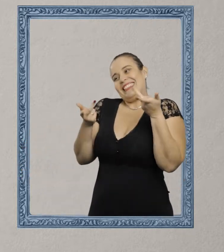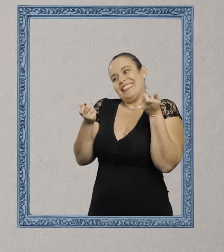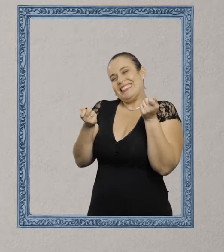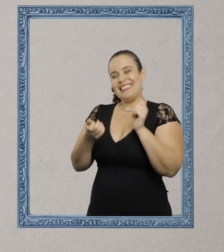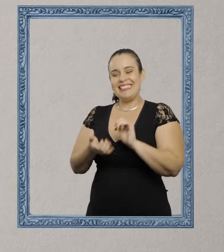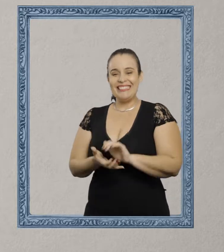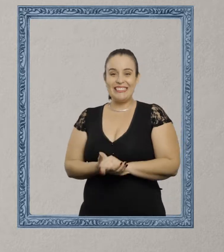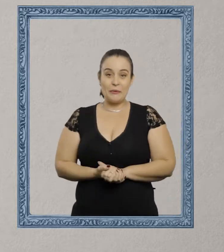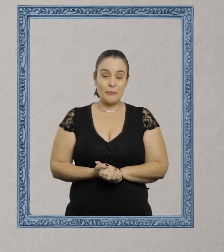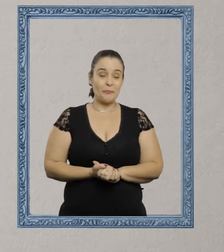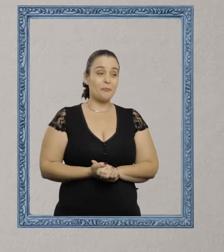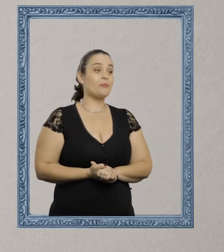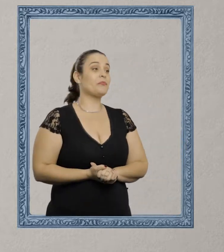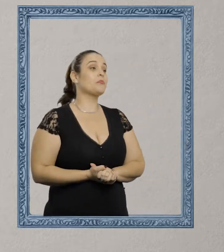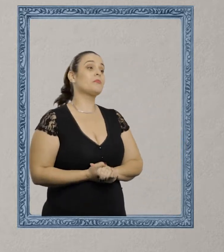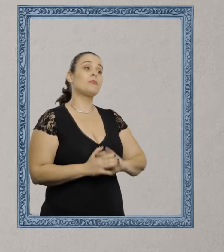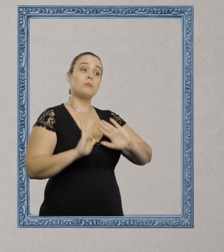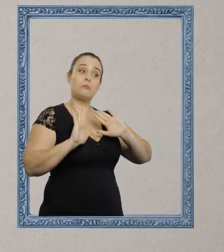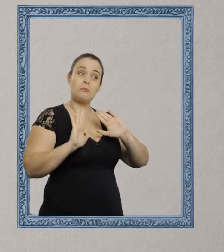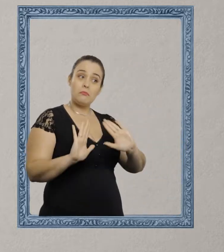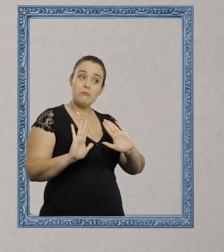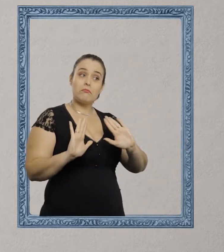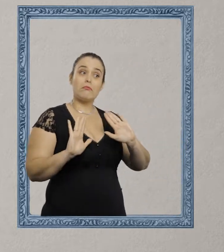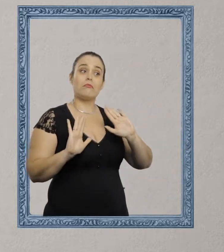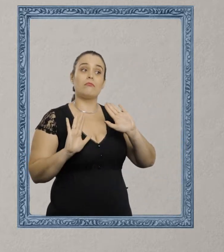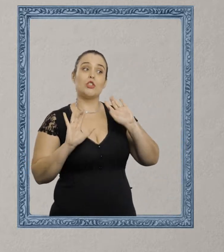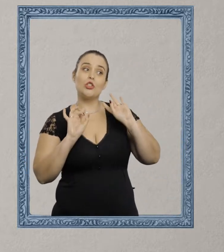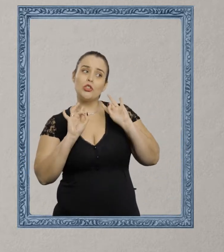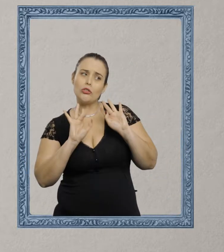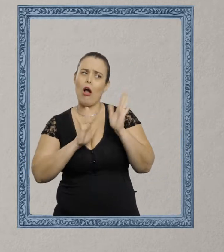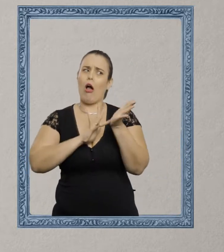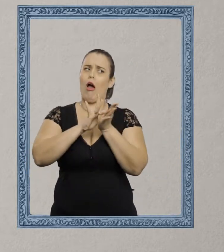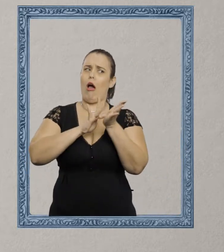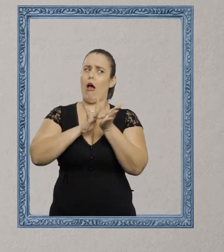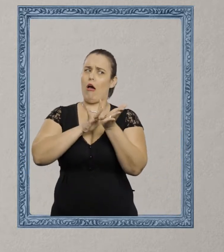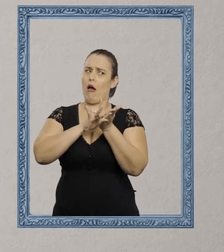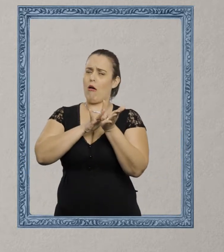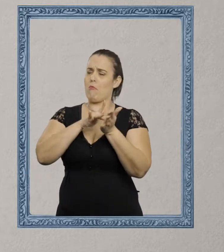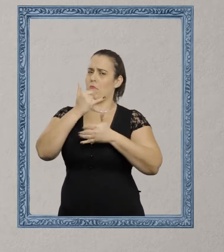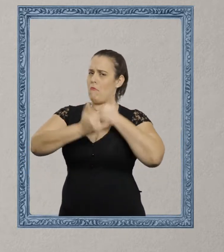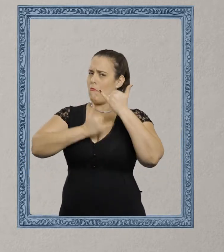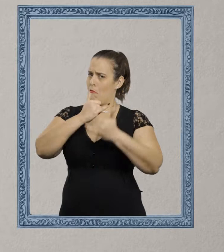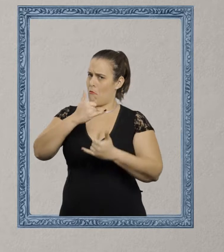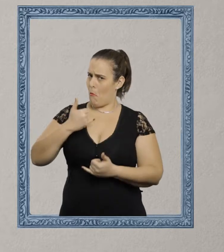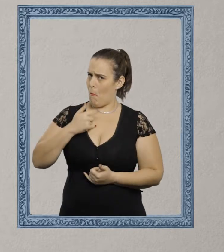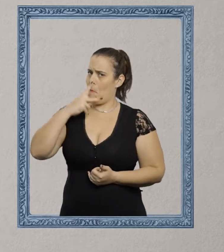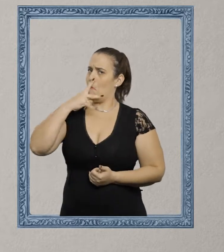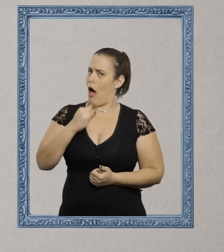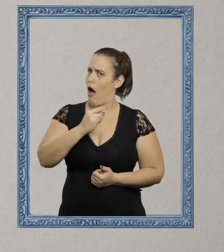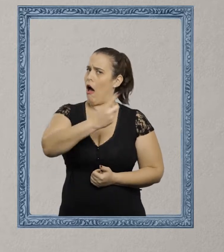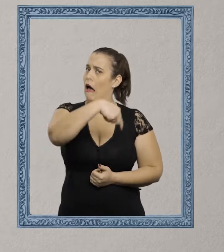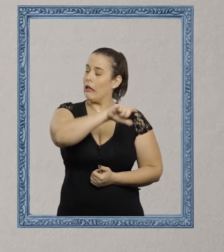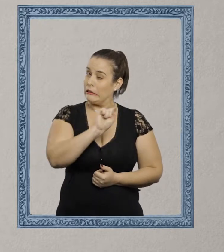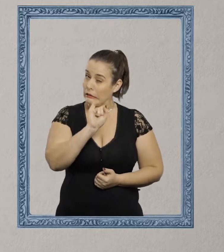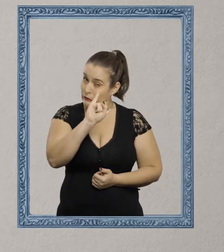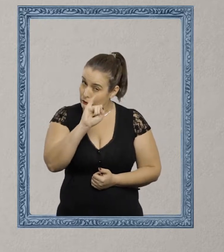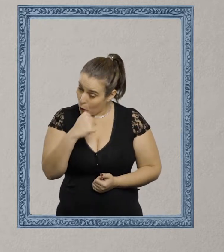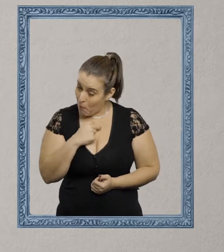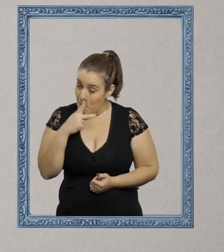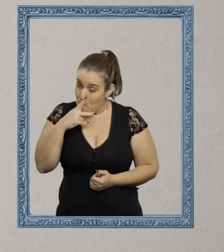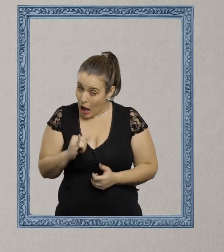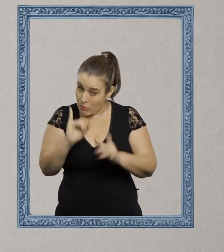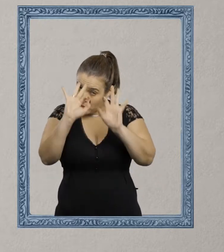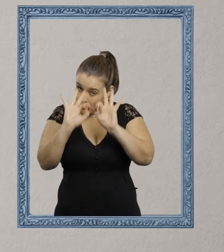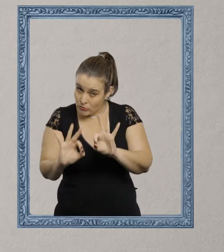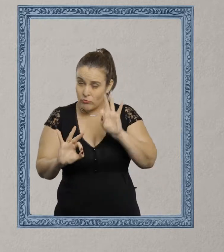"É maravilhoso, Peter." E Peter disse: "Mas é só no faz de conta que eu sou o pai deles, porque se eu fosse o